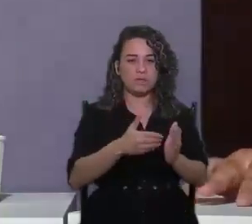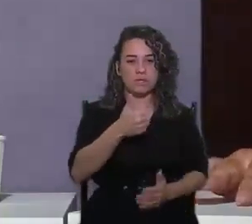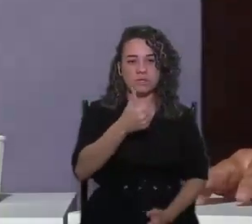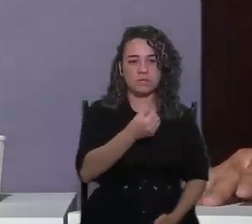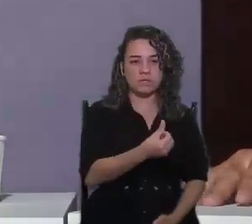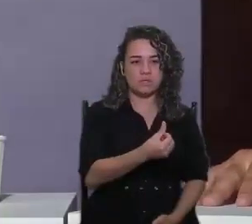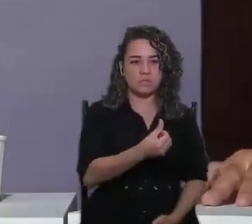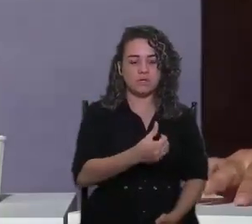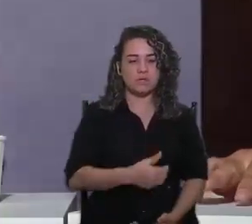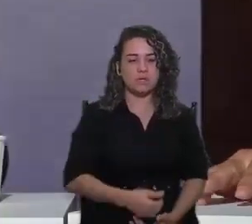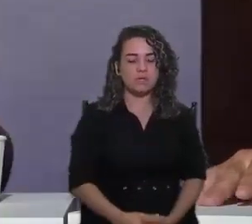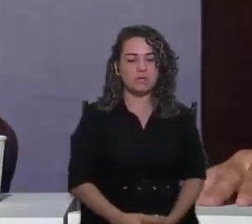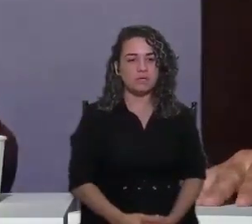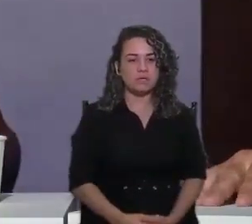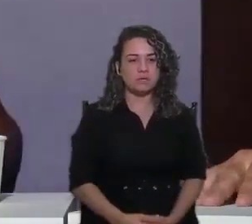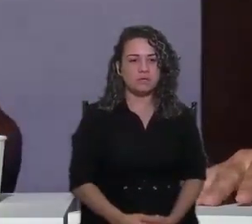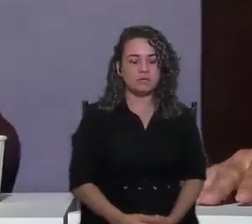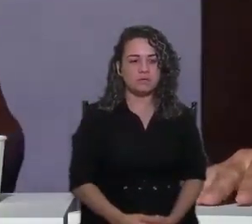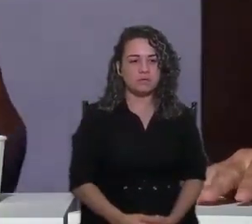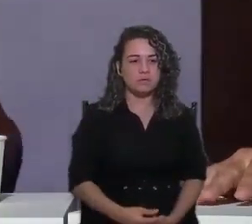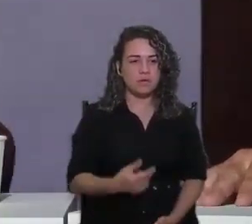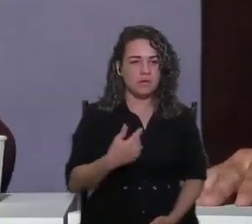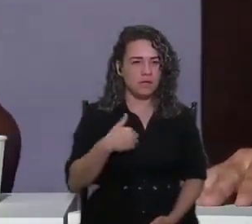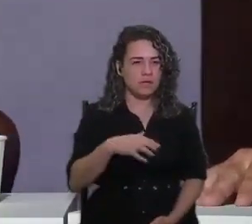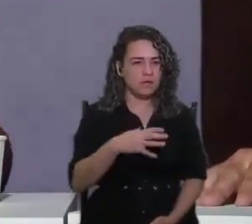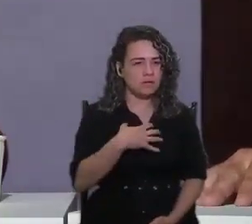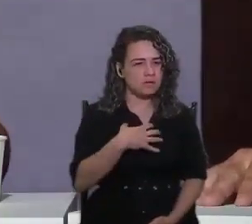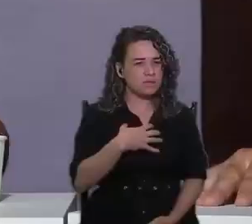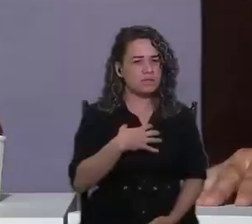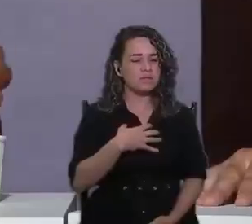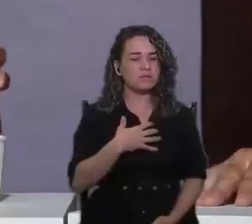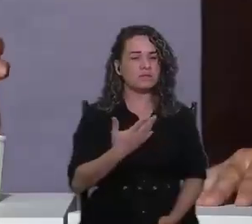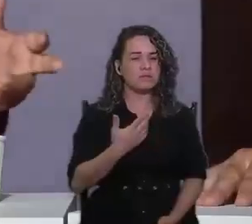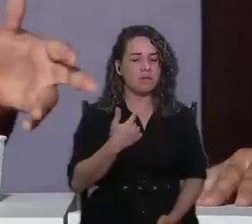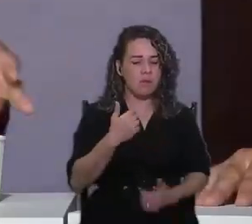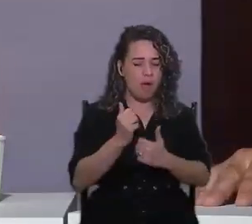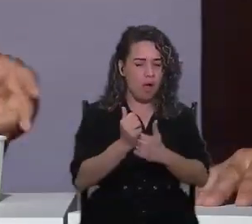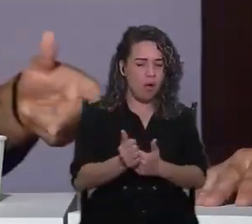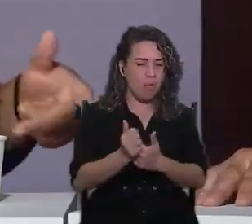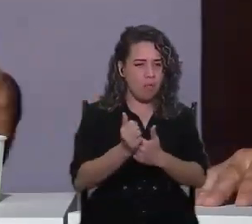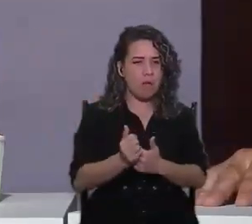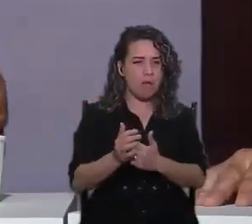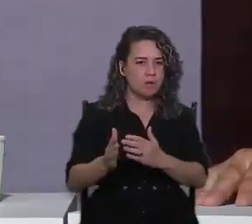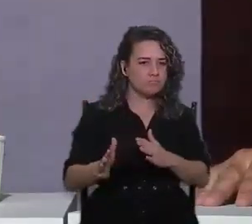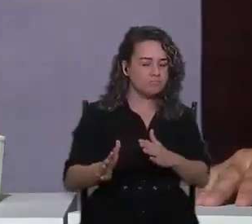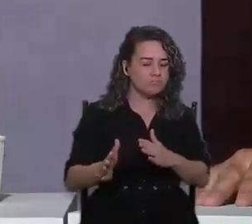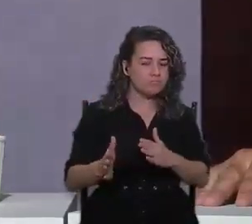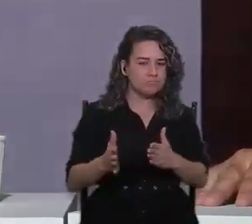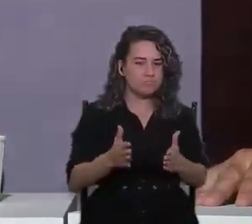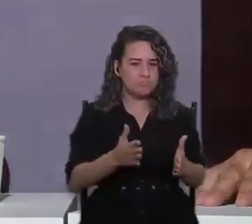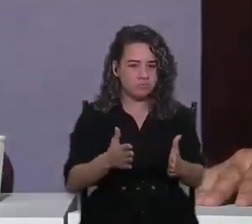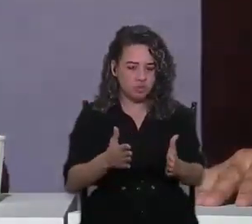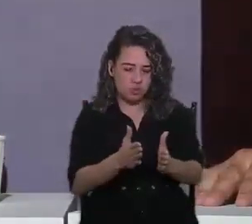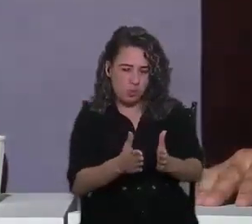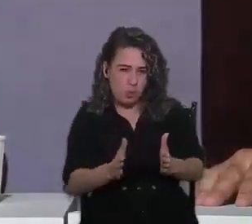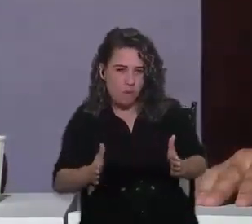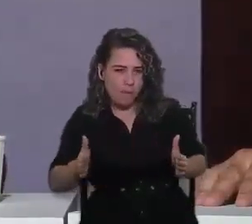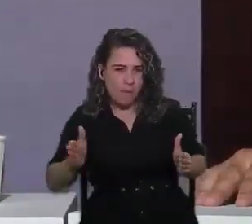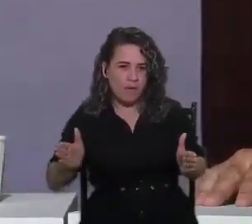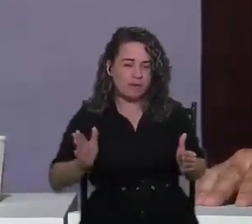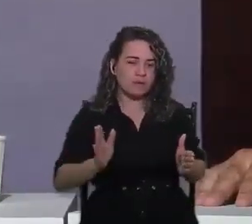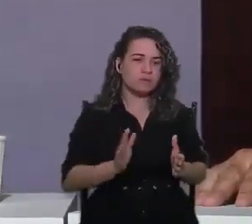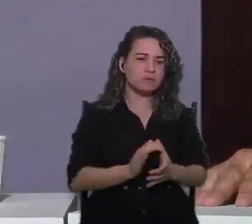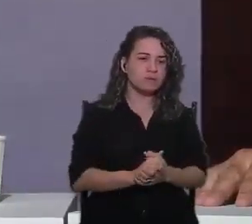que fala, mas eu tenho sentido como um cara que sempre acompanha os movimentos, chiclete, ciclete, não sei o que tal, ou seja, a gente sempre